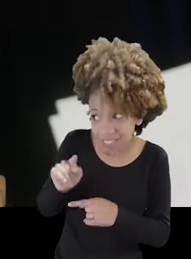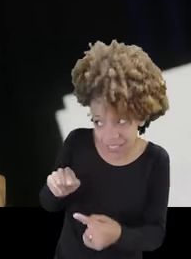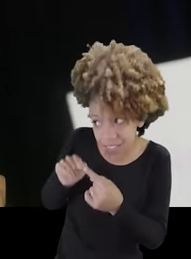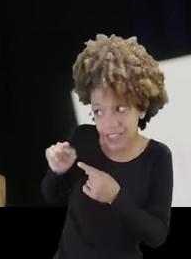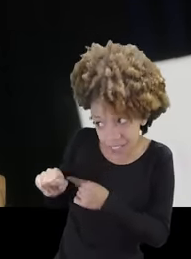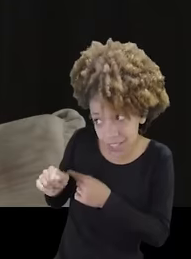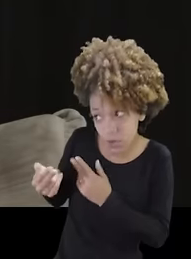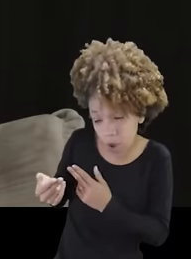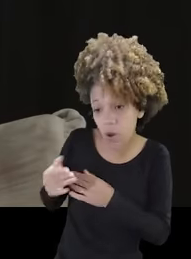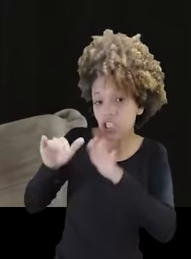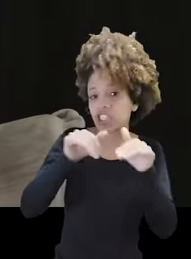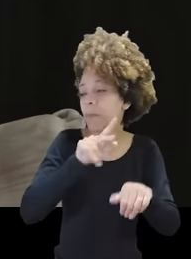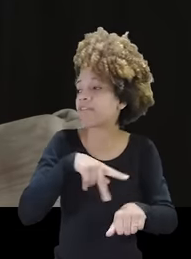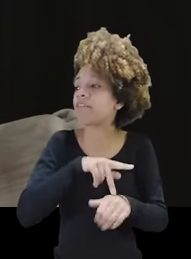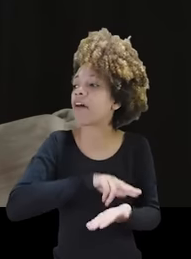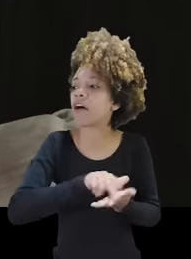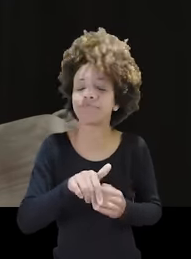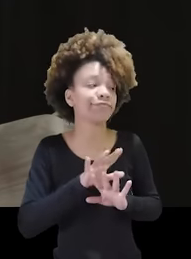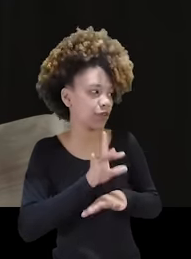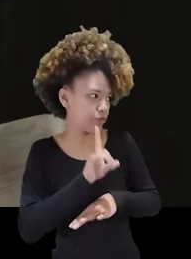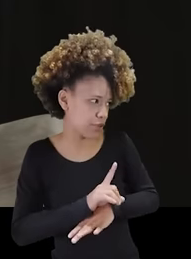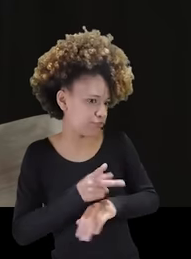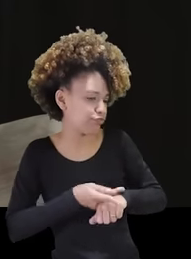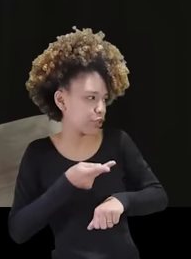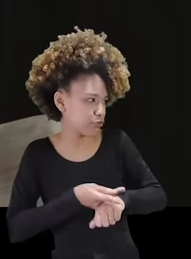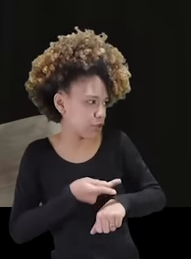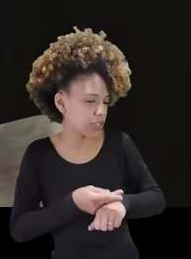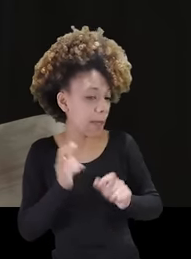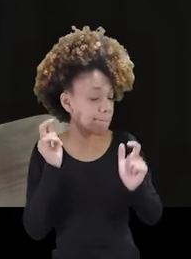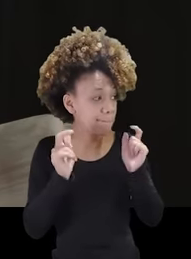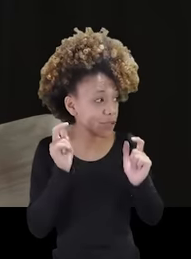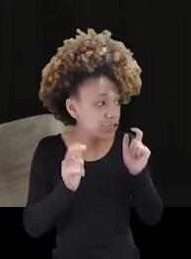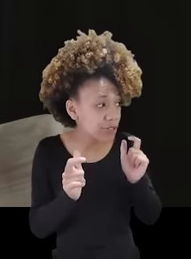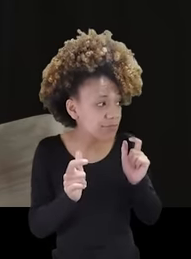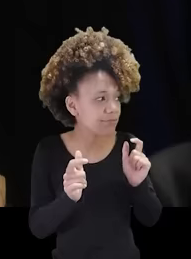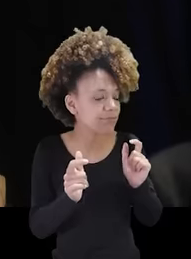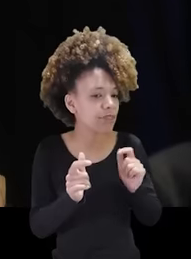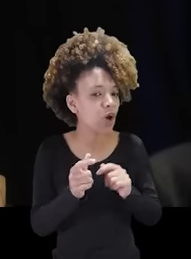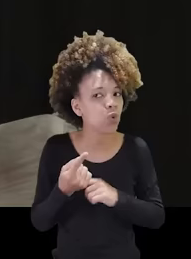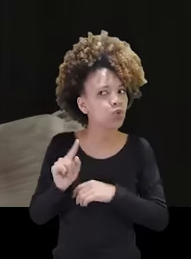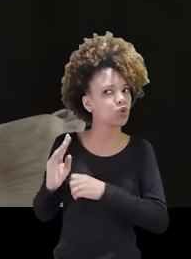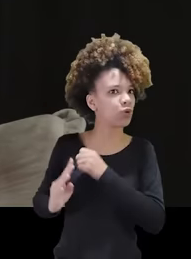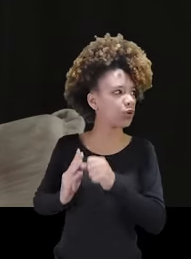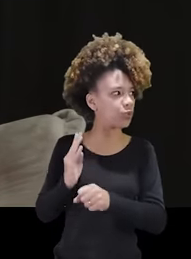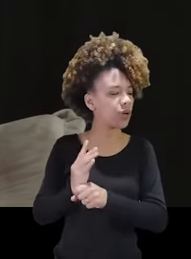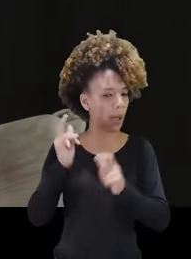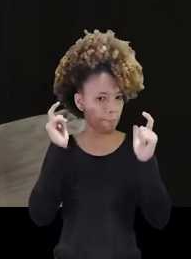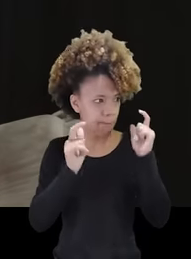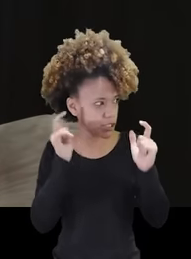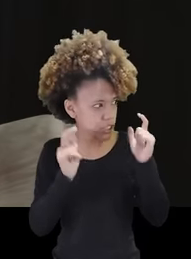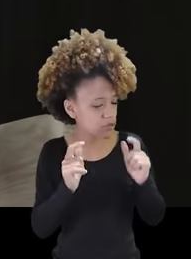do Sul é mas acontece vários diretores de Oscar foram mexicanos que ganharam o oscar os últimos quatro anos